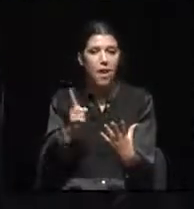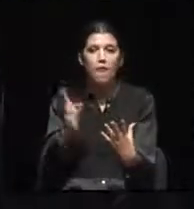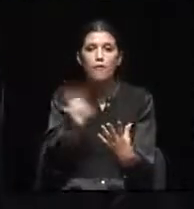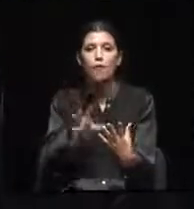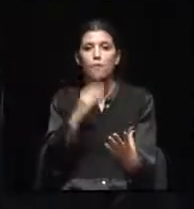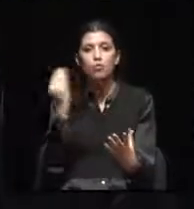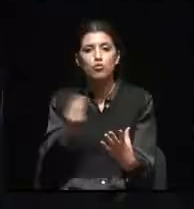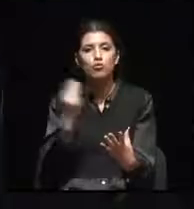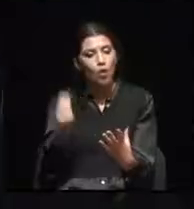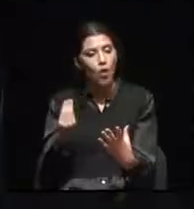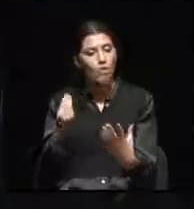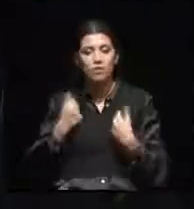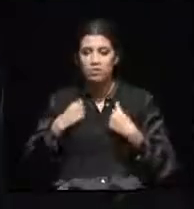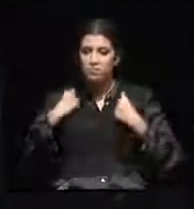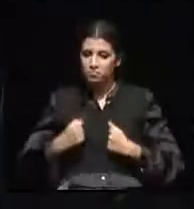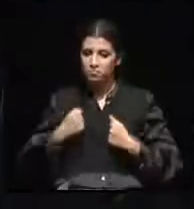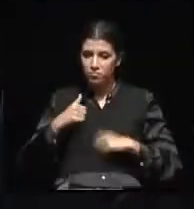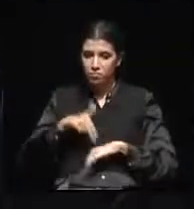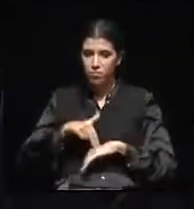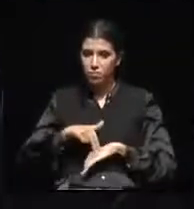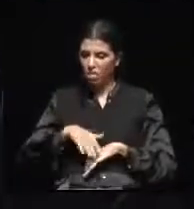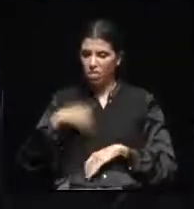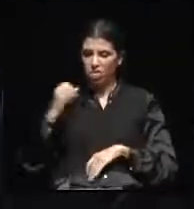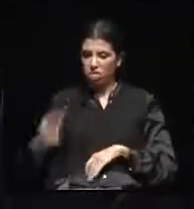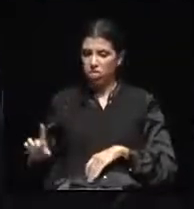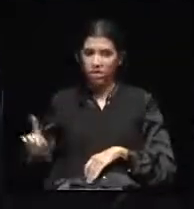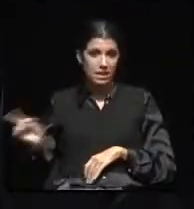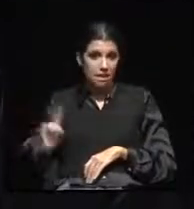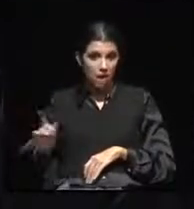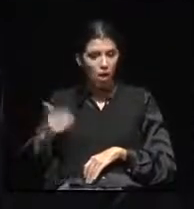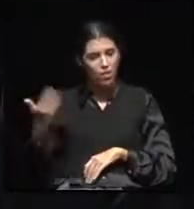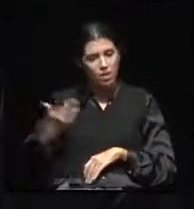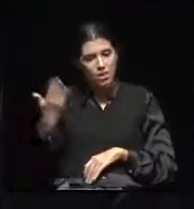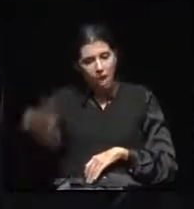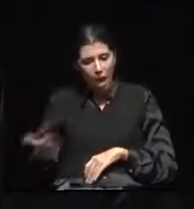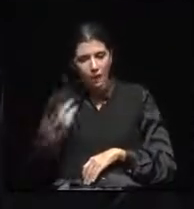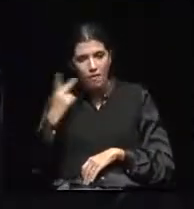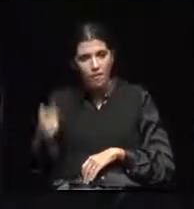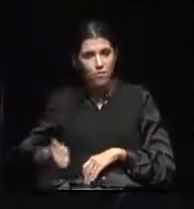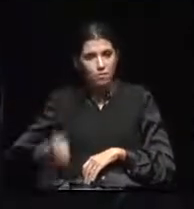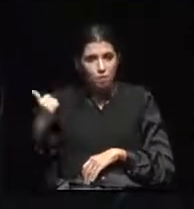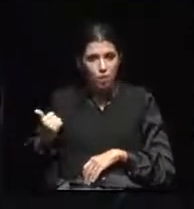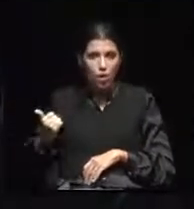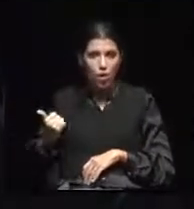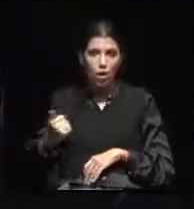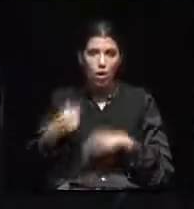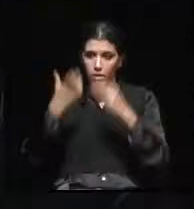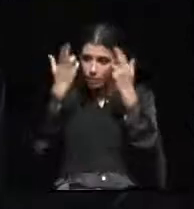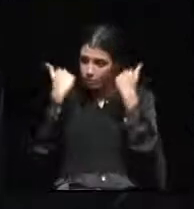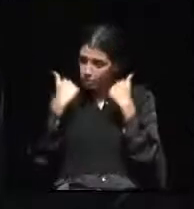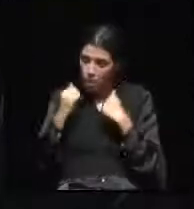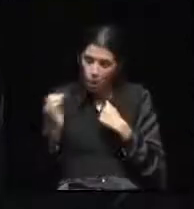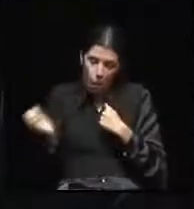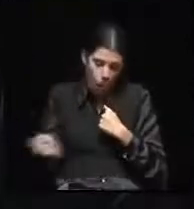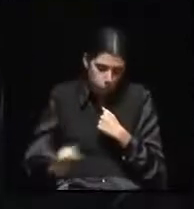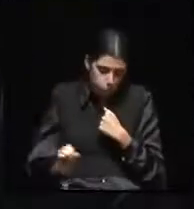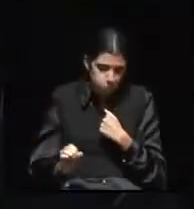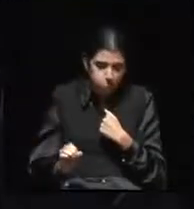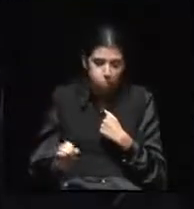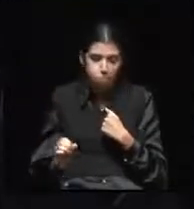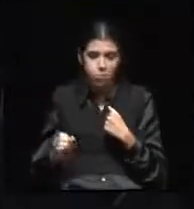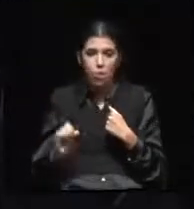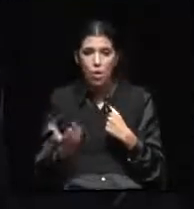de os jovens reafirmarem que não são descartáveis, que têm direito a uma vida melhor, que não se conformam com os problemas, que não se